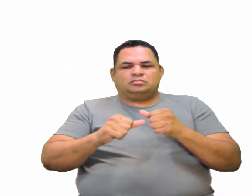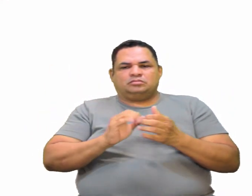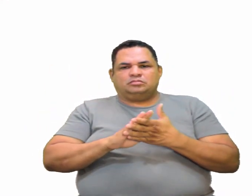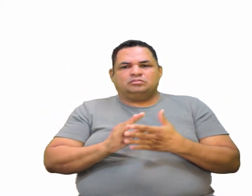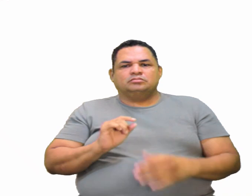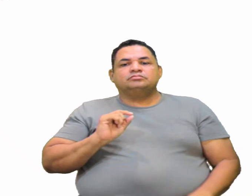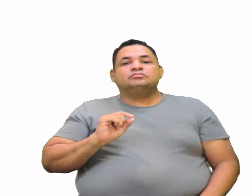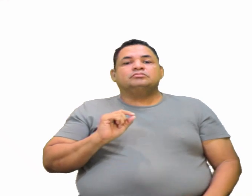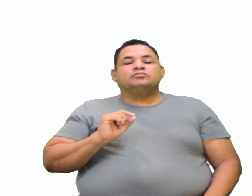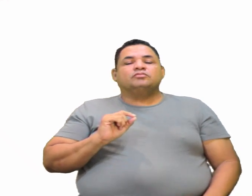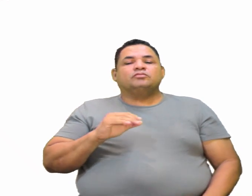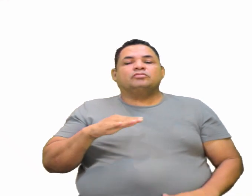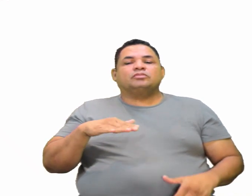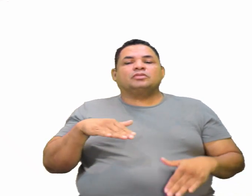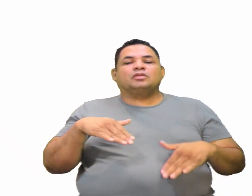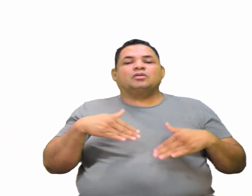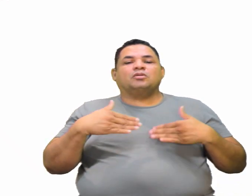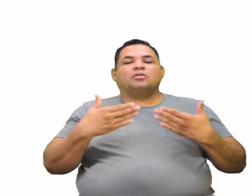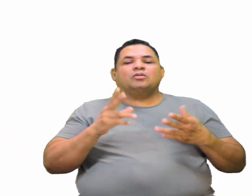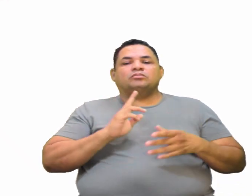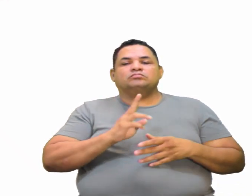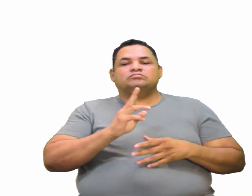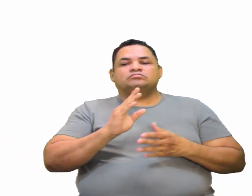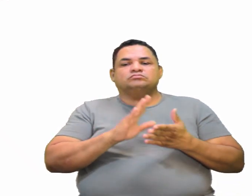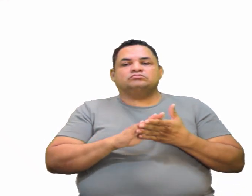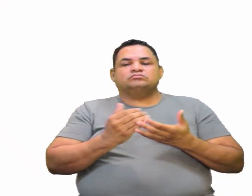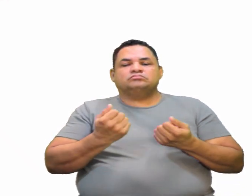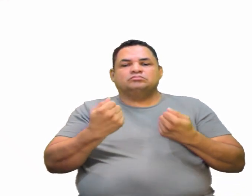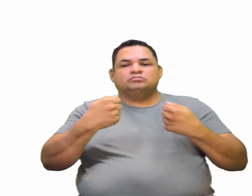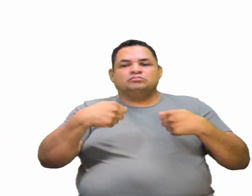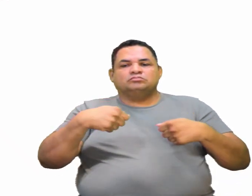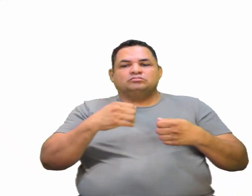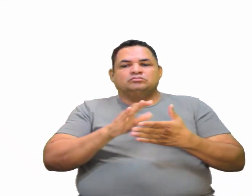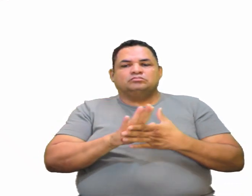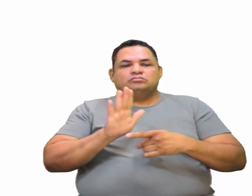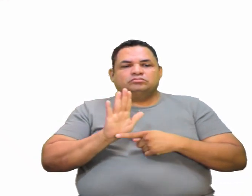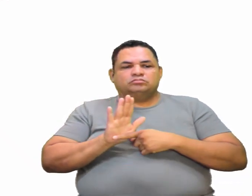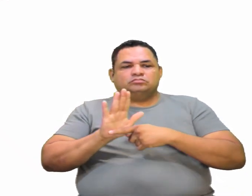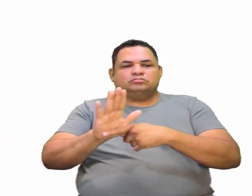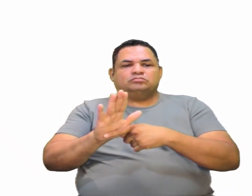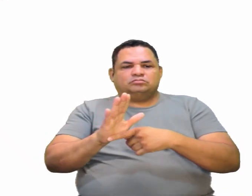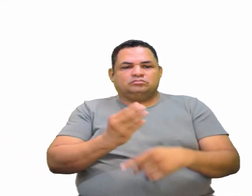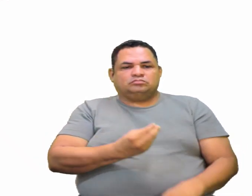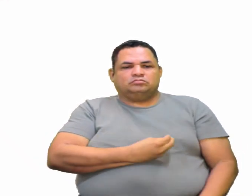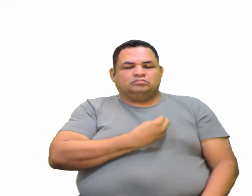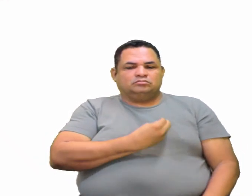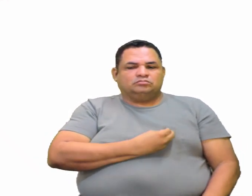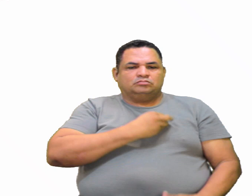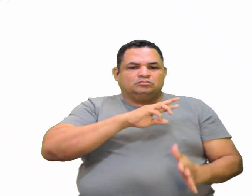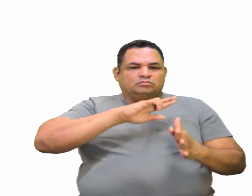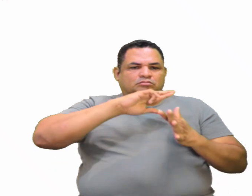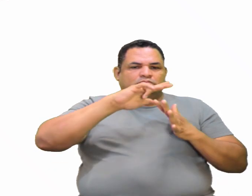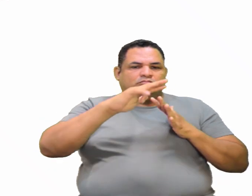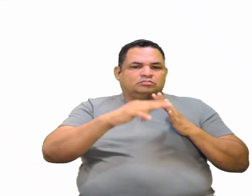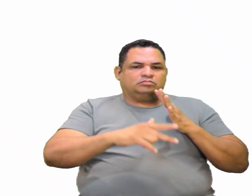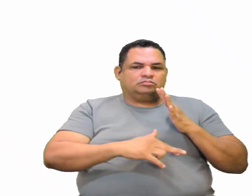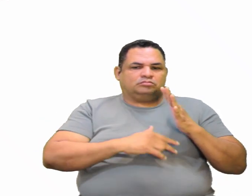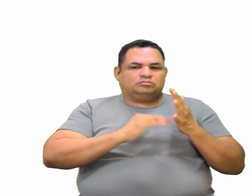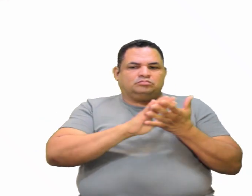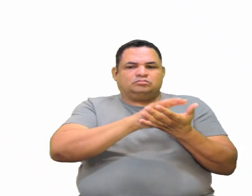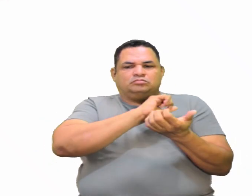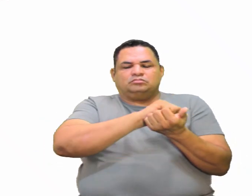nesses organismos? E que processo é responsável por favorecer a sobrevivência